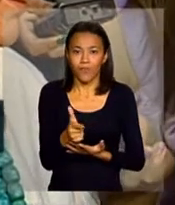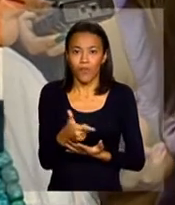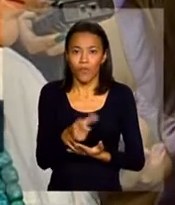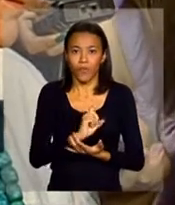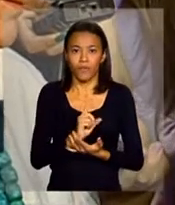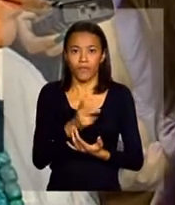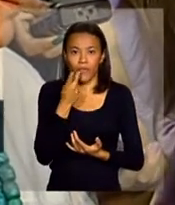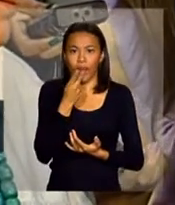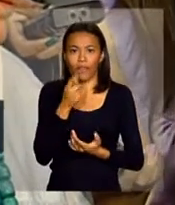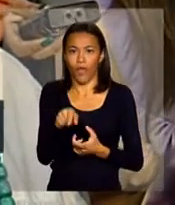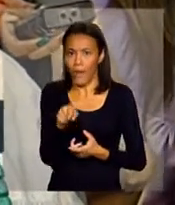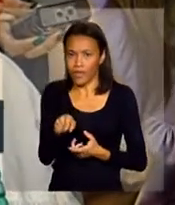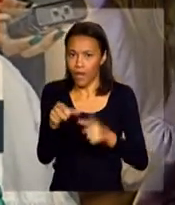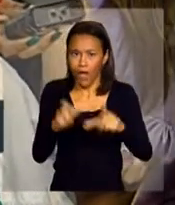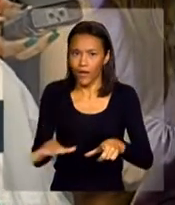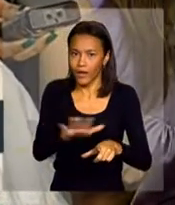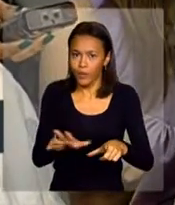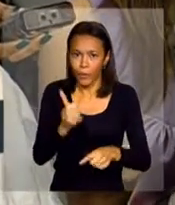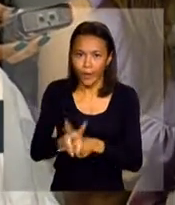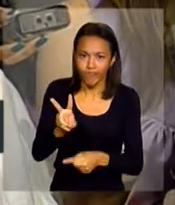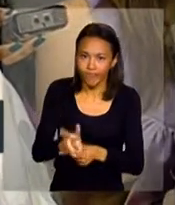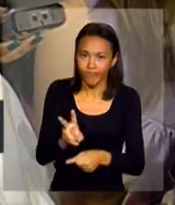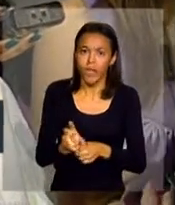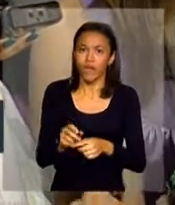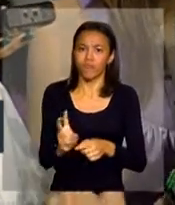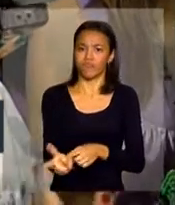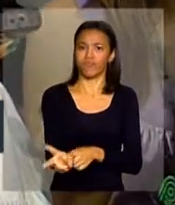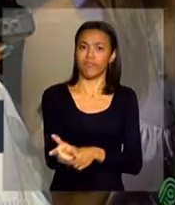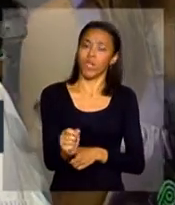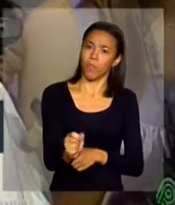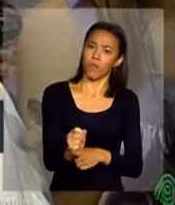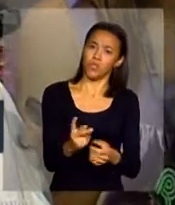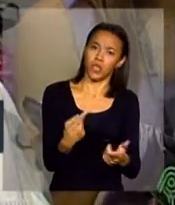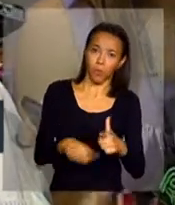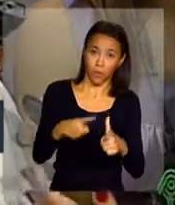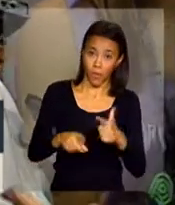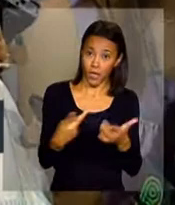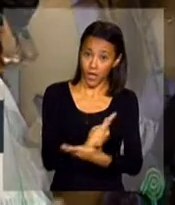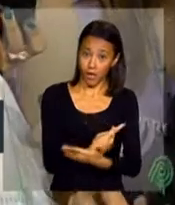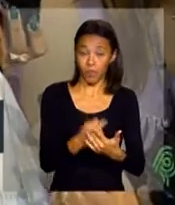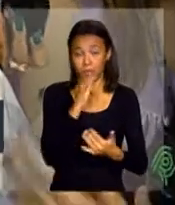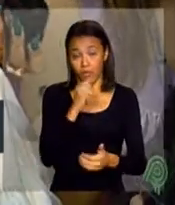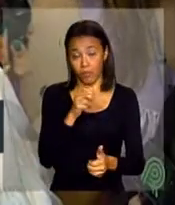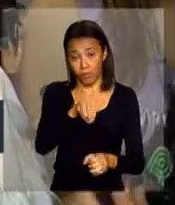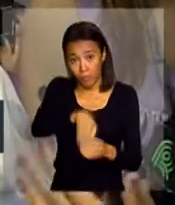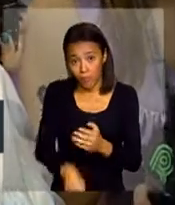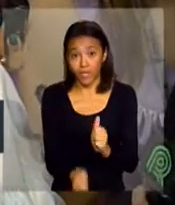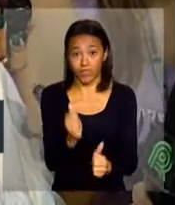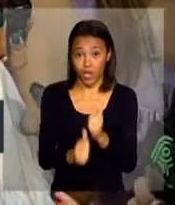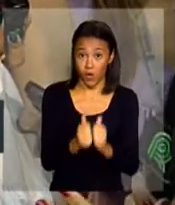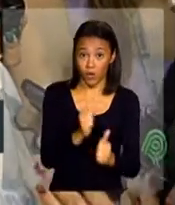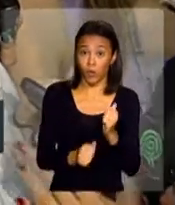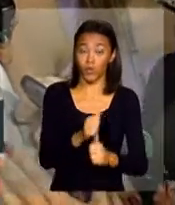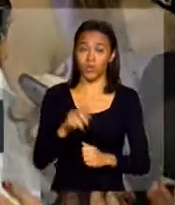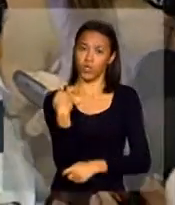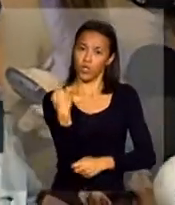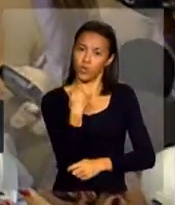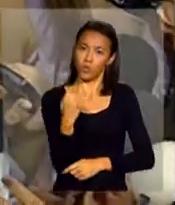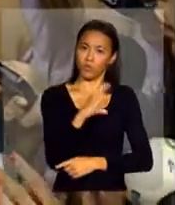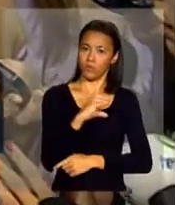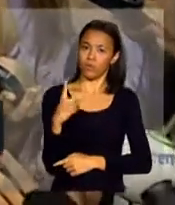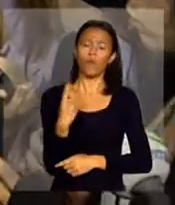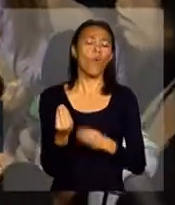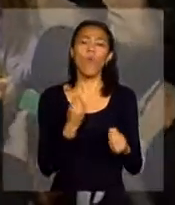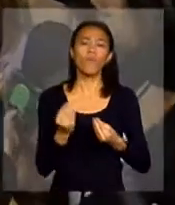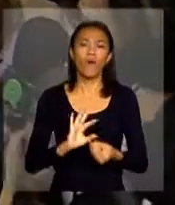que não é a área de preservação permanente, que pode prejudicar a plantação de arroz no Rio Grande do Sul, Paraná, Santa Catarina. Como é que vai funcionar